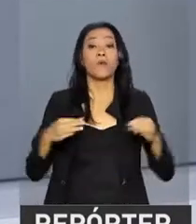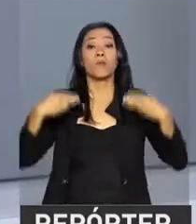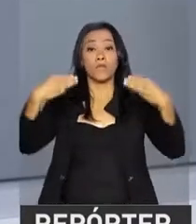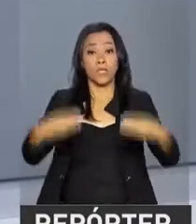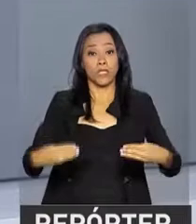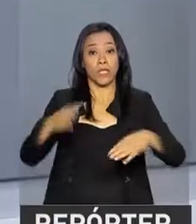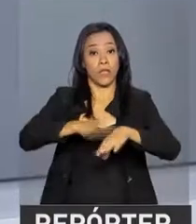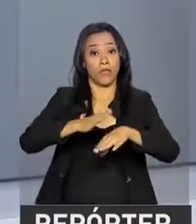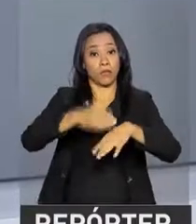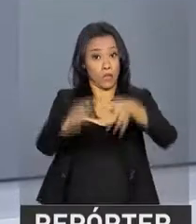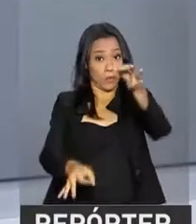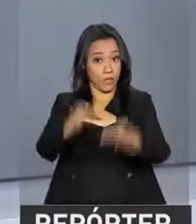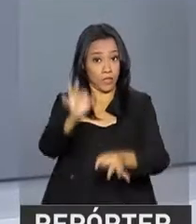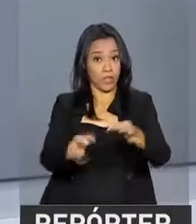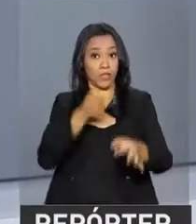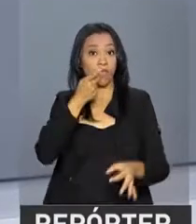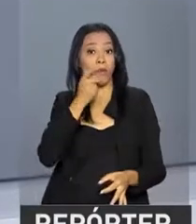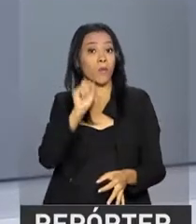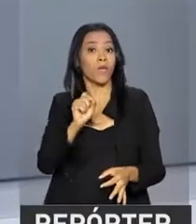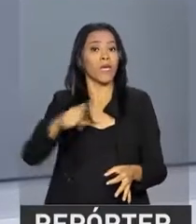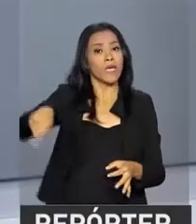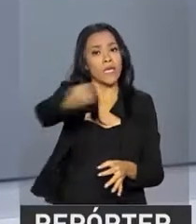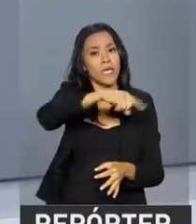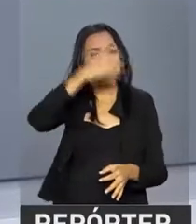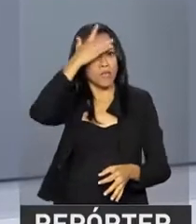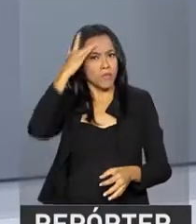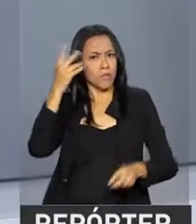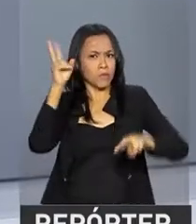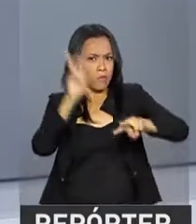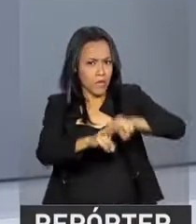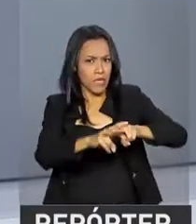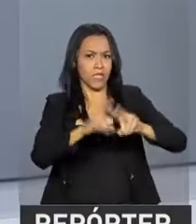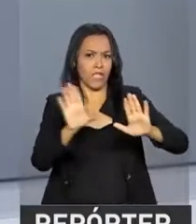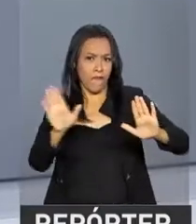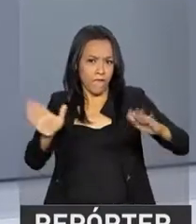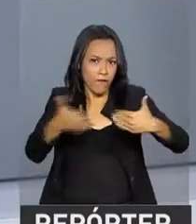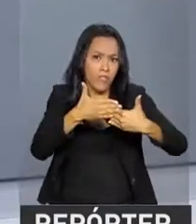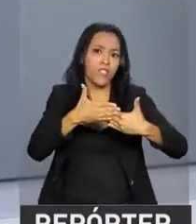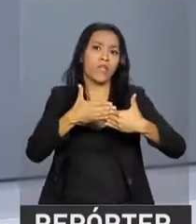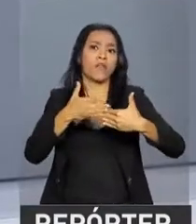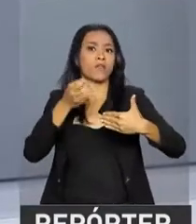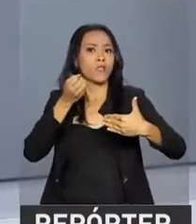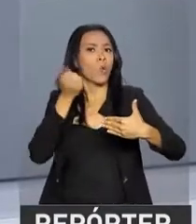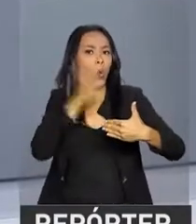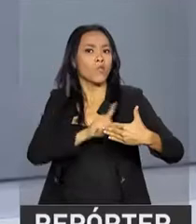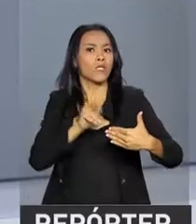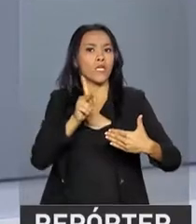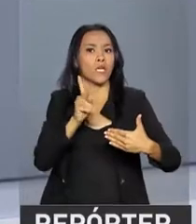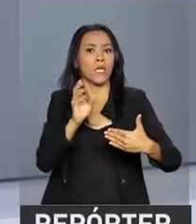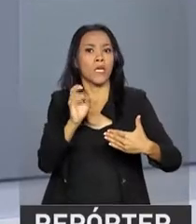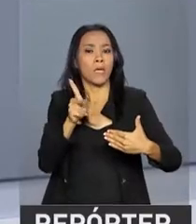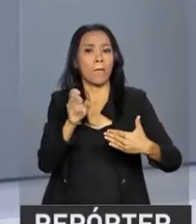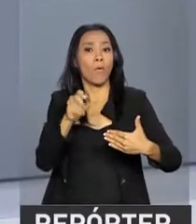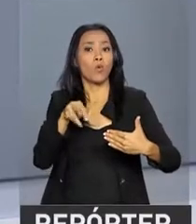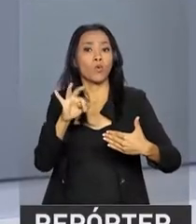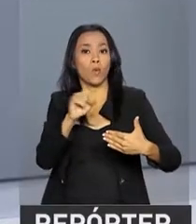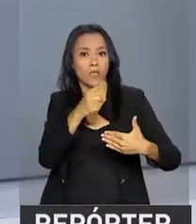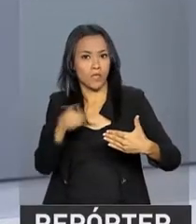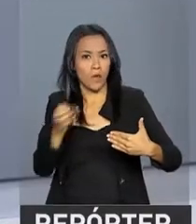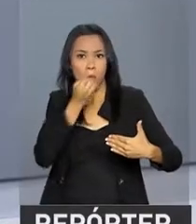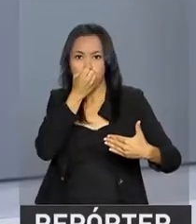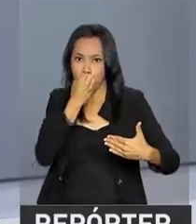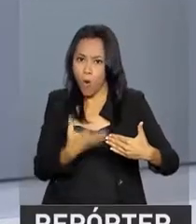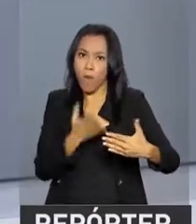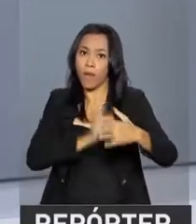Segundo o Ministério da Justiça, os presos do regime fechado que alcançarem a pontuação necessária para ingressar no ensino